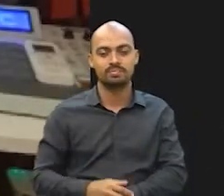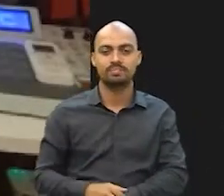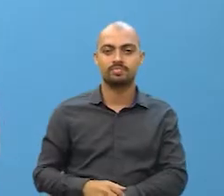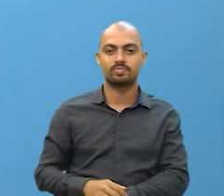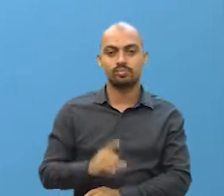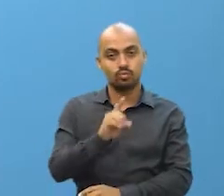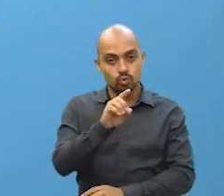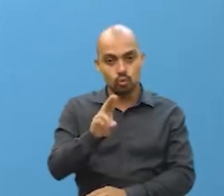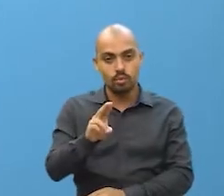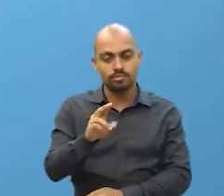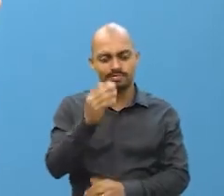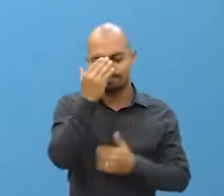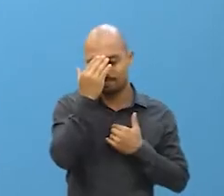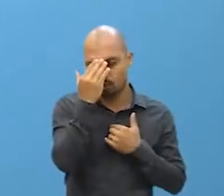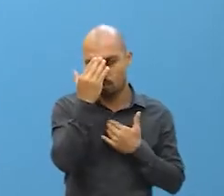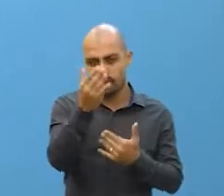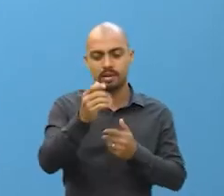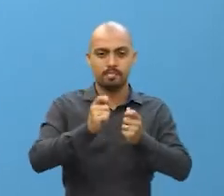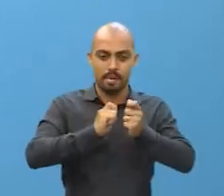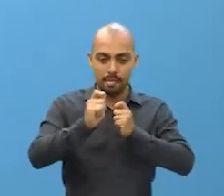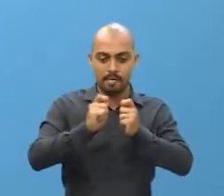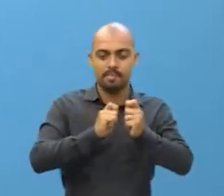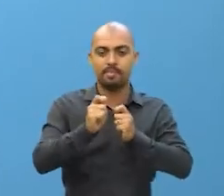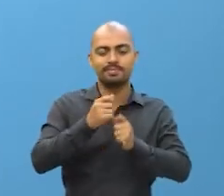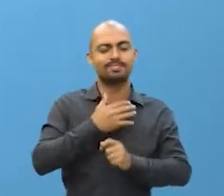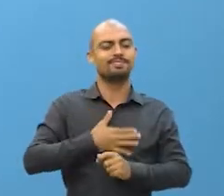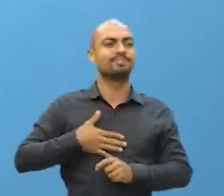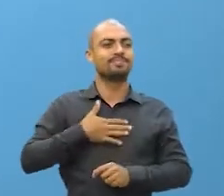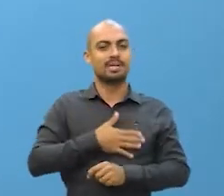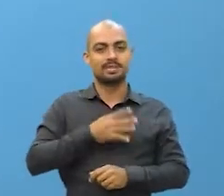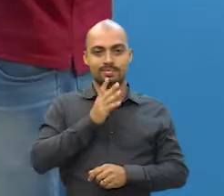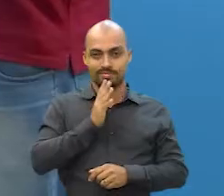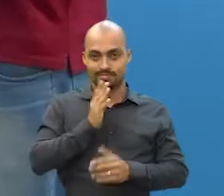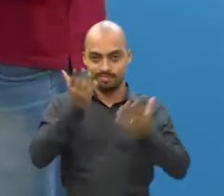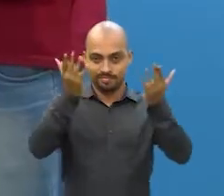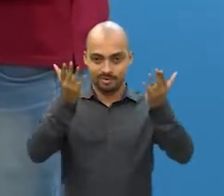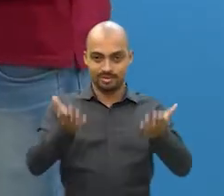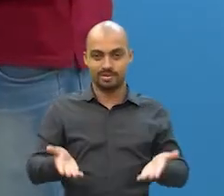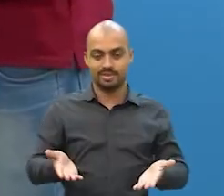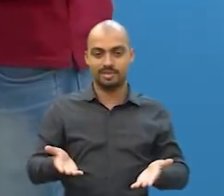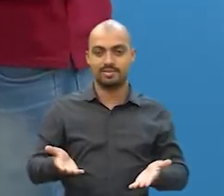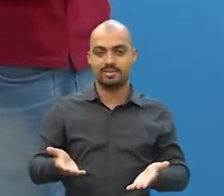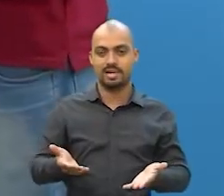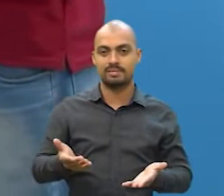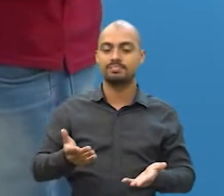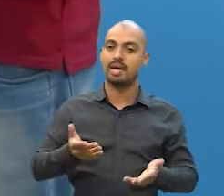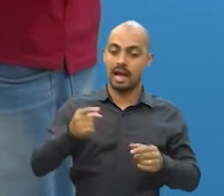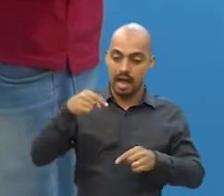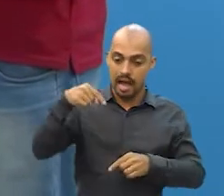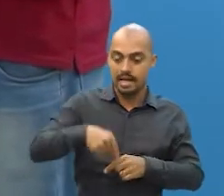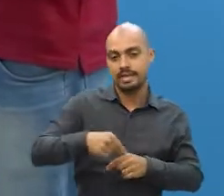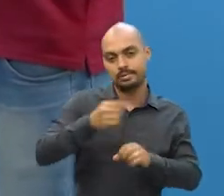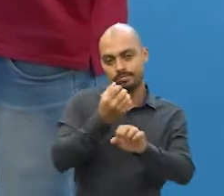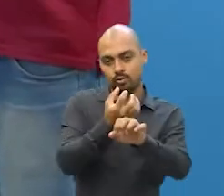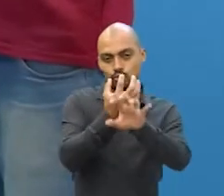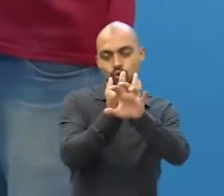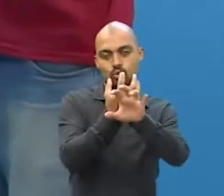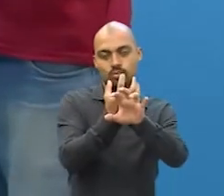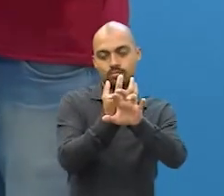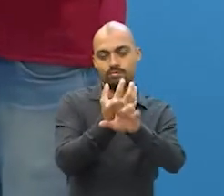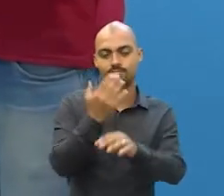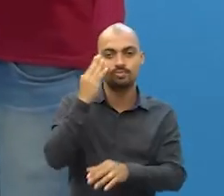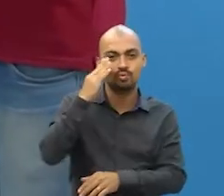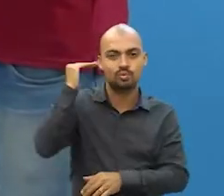DJ Edu, muito obrigado por essa entrevista. Prazer em conhecê-lo, mesmo que aqui pela internet, pelo Zoom. E